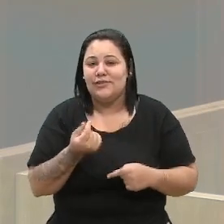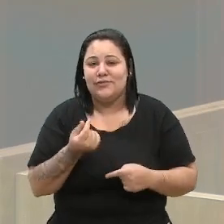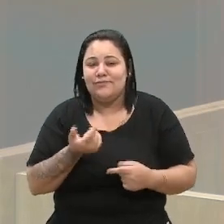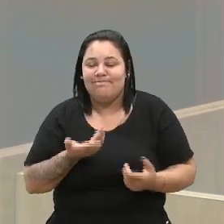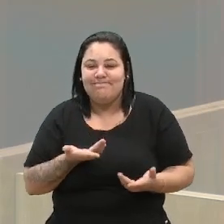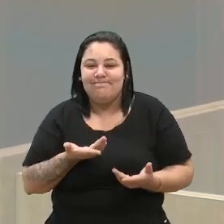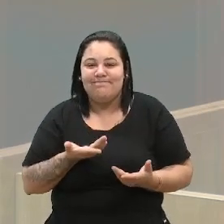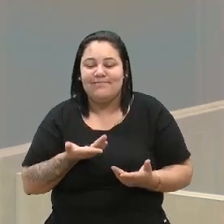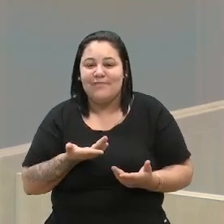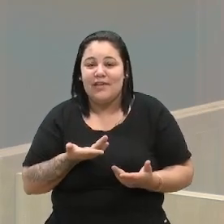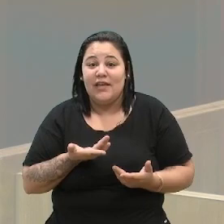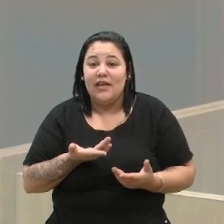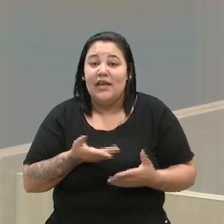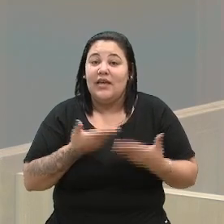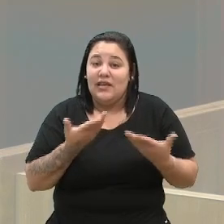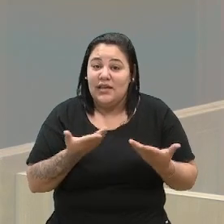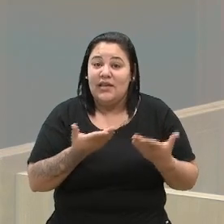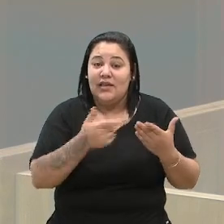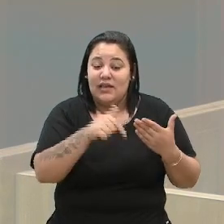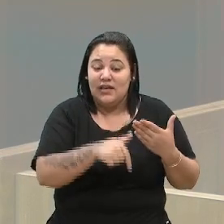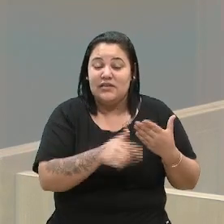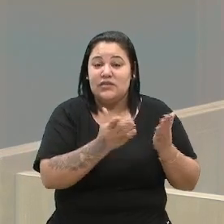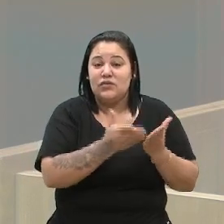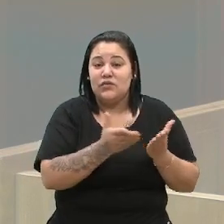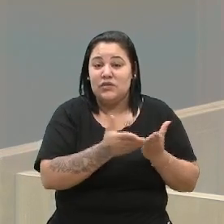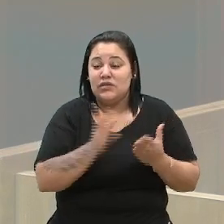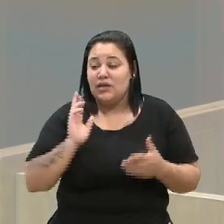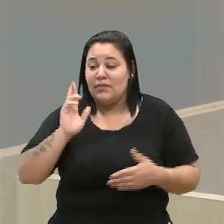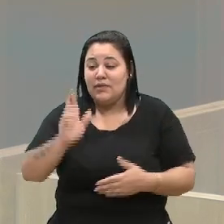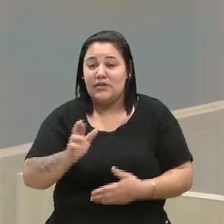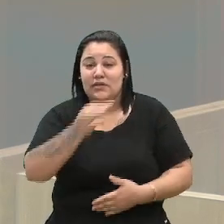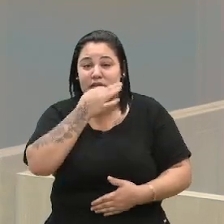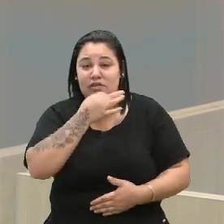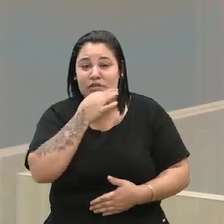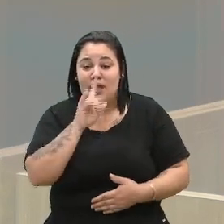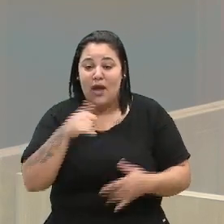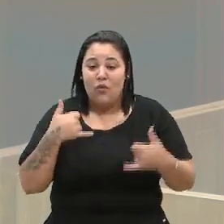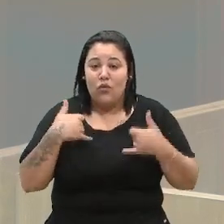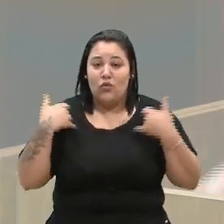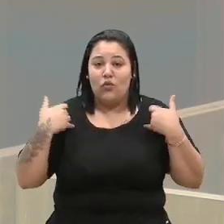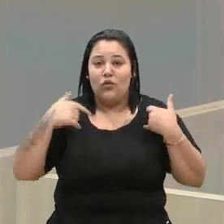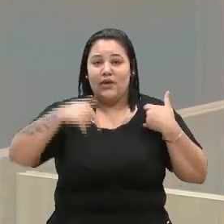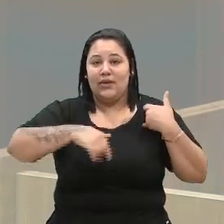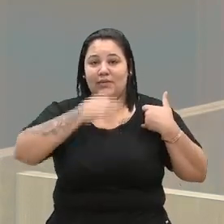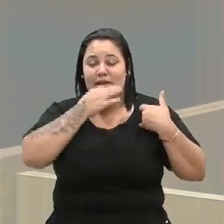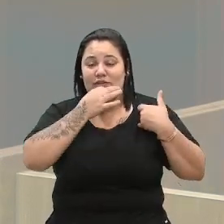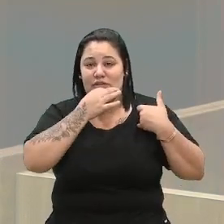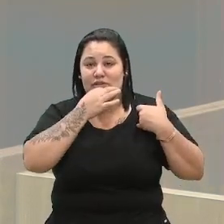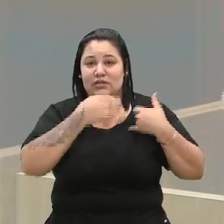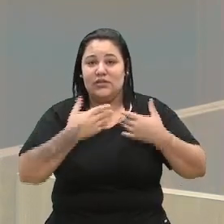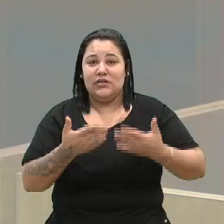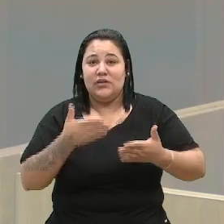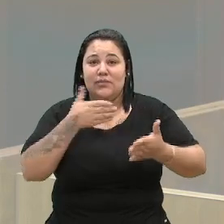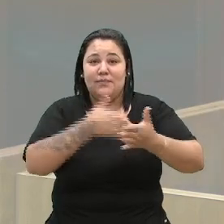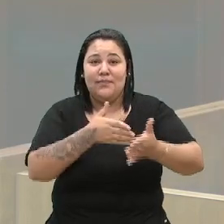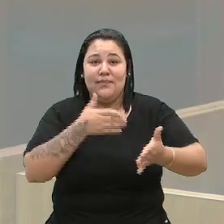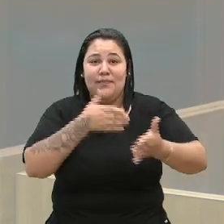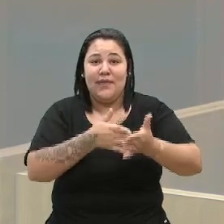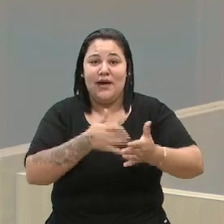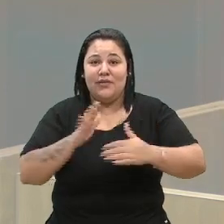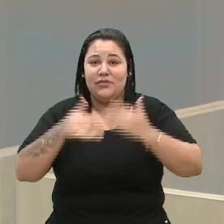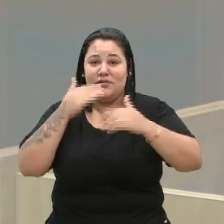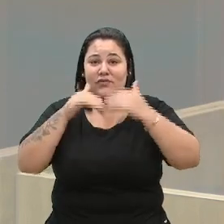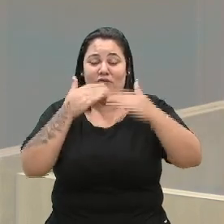eles representam o município de Caxias do Sul, é um orgulho para a cidade. Acaba barrando até o crescimento